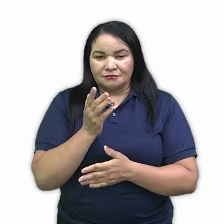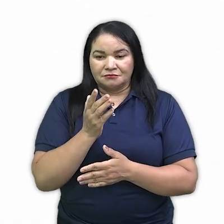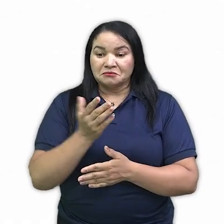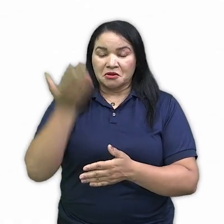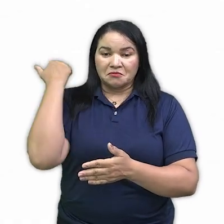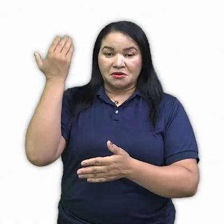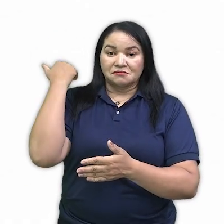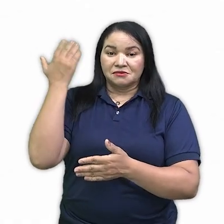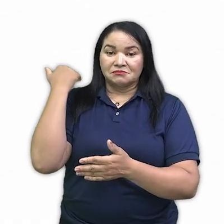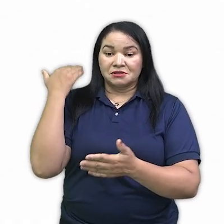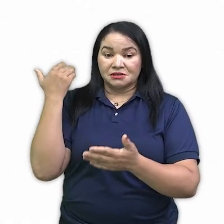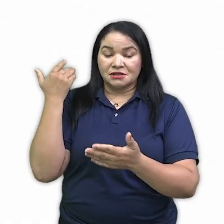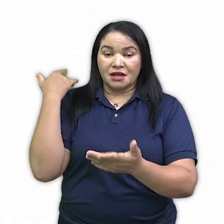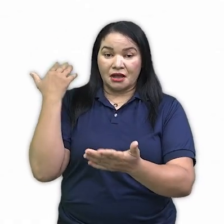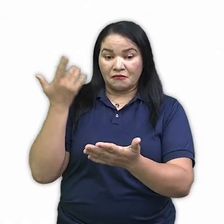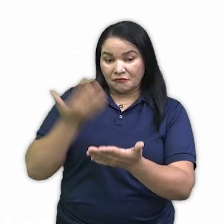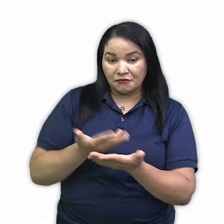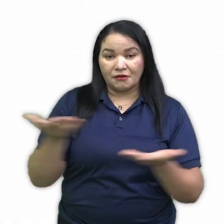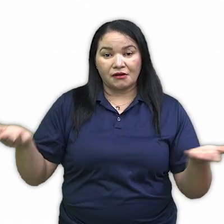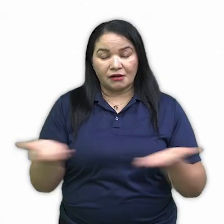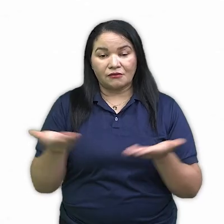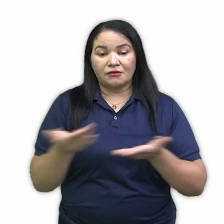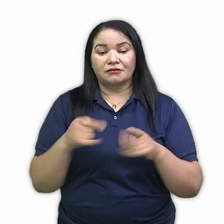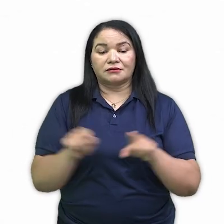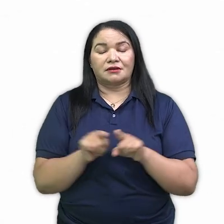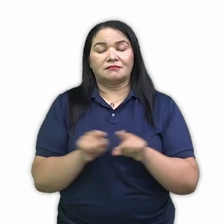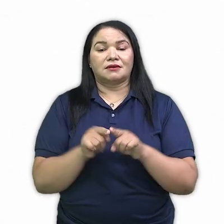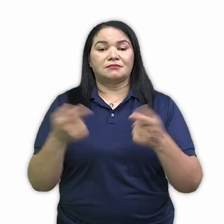há 10 anos atrás, em que é preciso o quê?